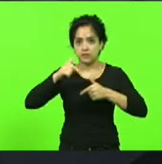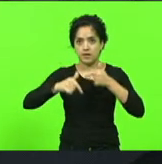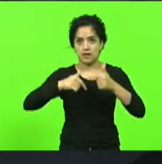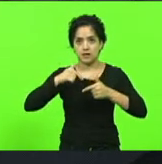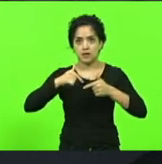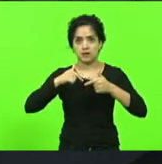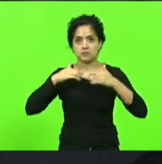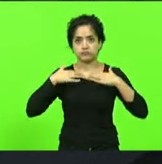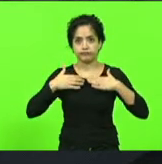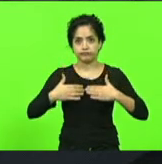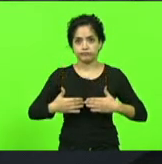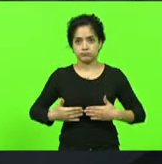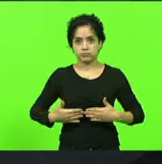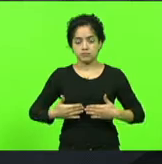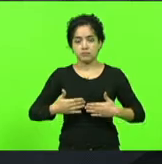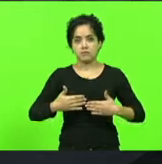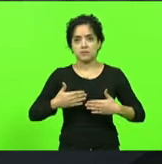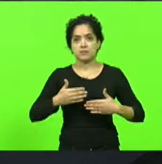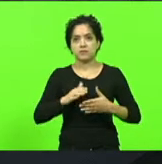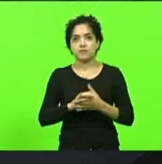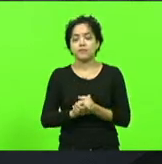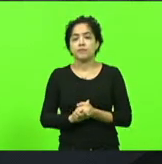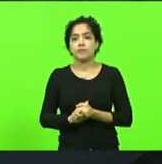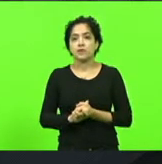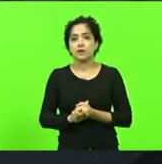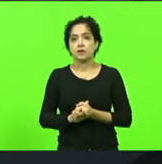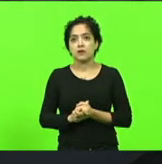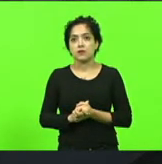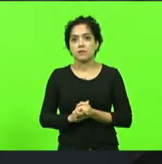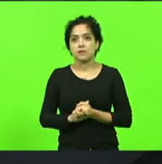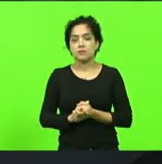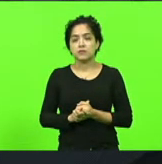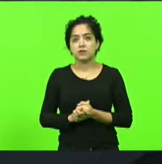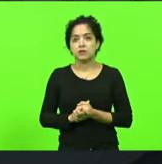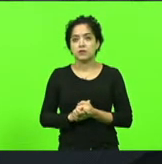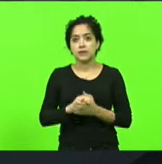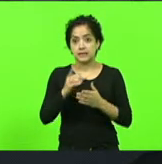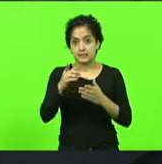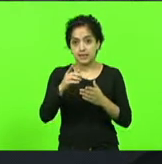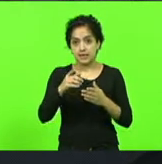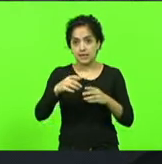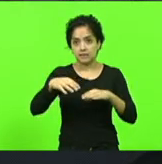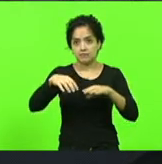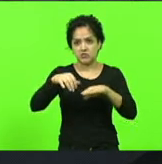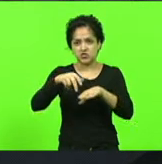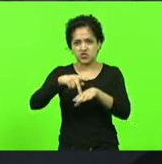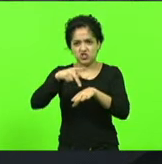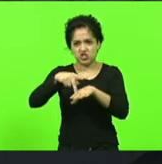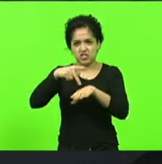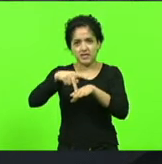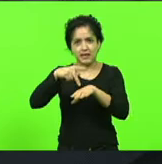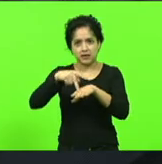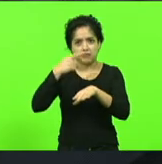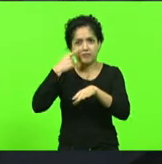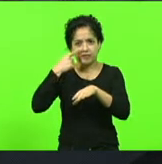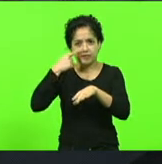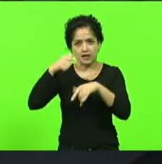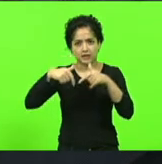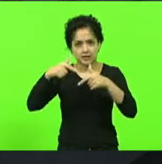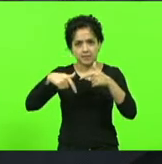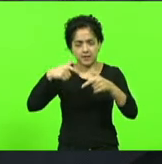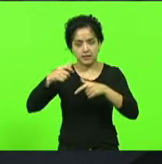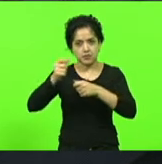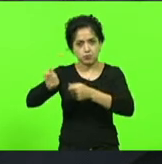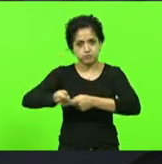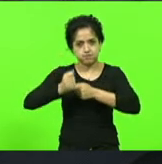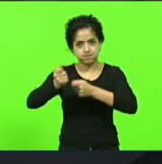morreu quando viu aquilo ali, tá? Brincadeira. O sujeito está ali de chinelo de dedo, do lado ali está o cara que deve ter sido contratado